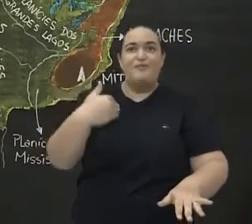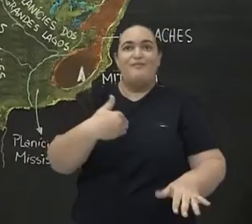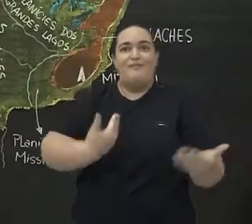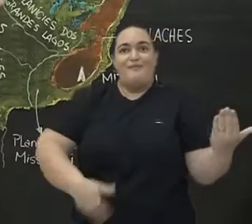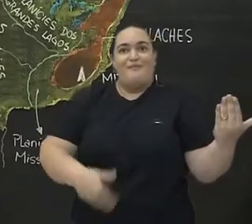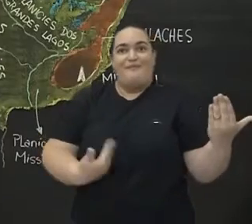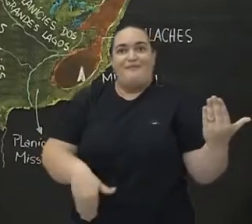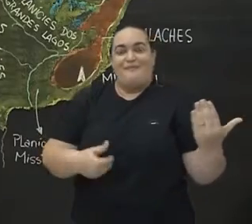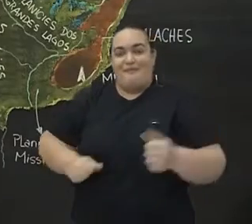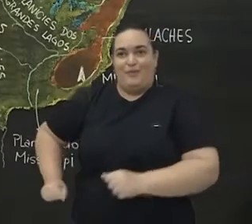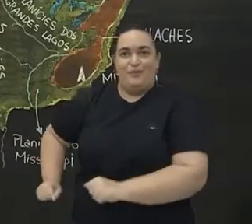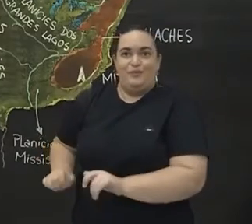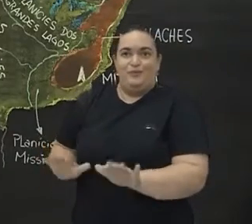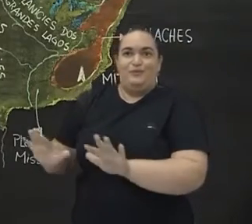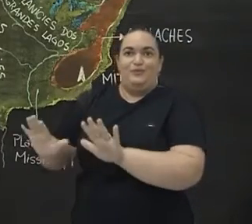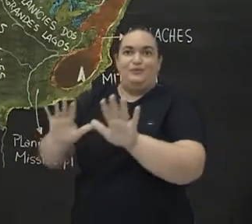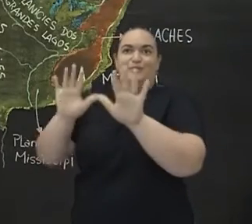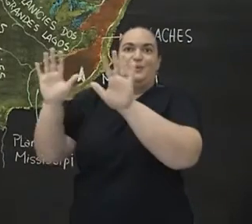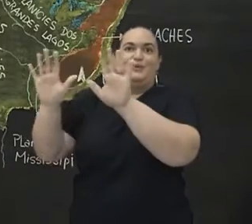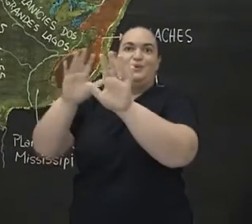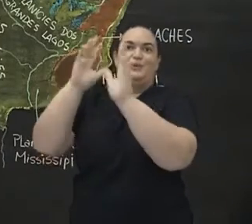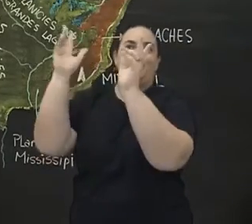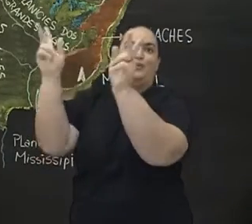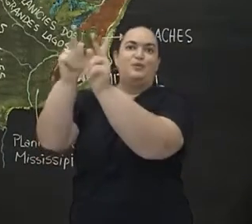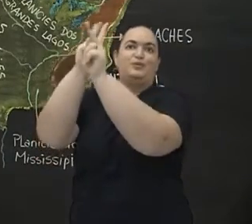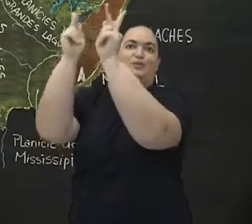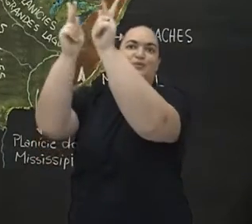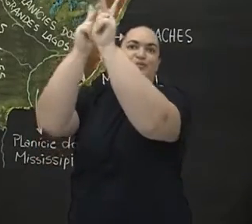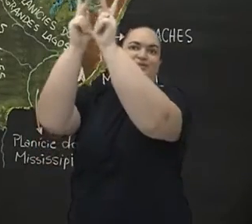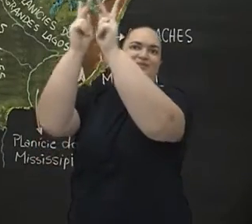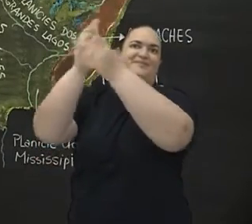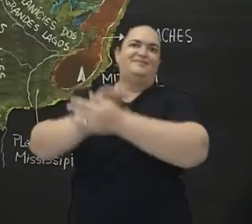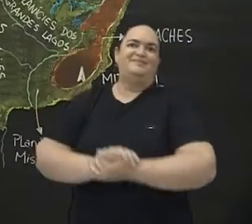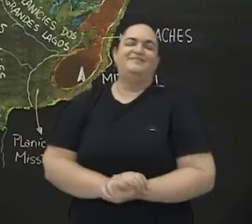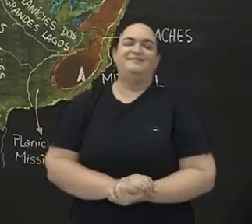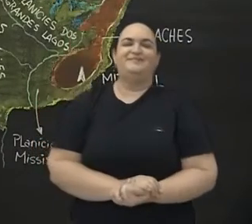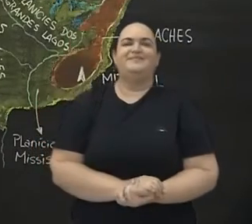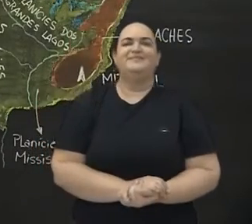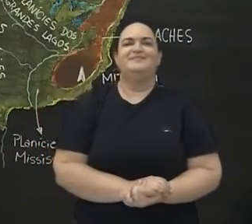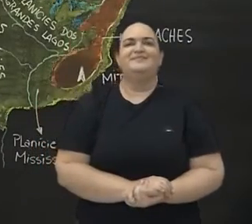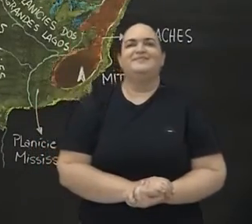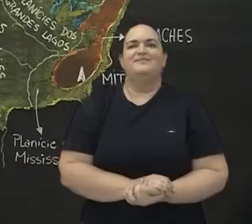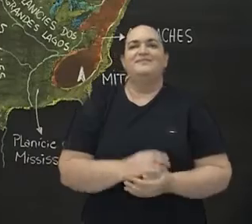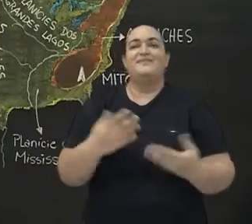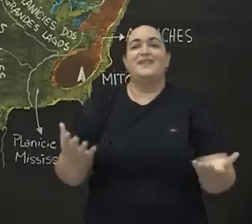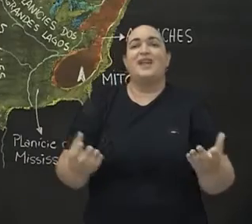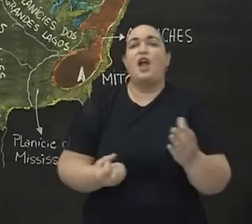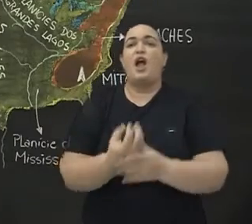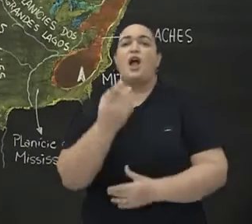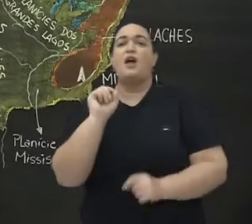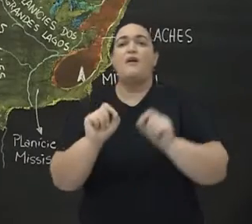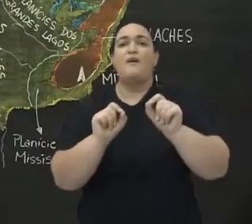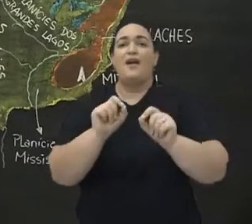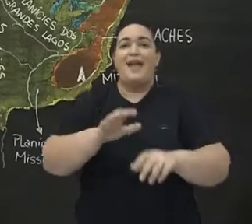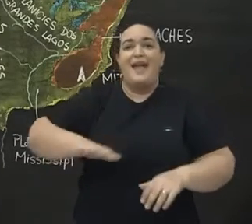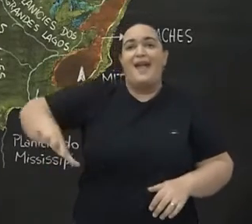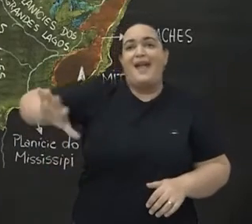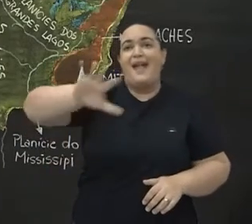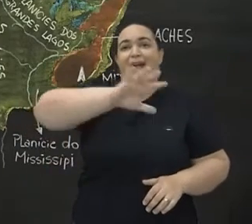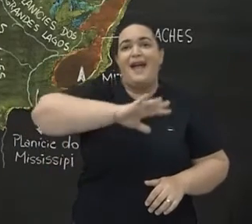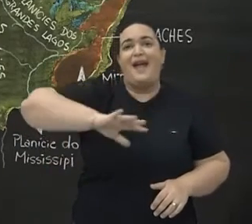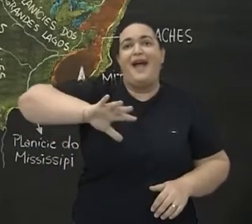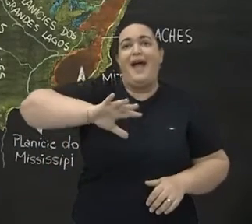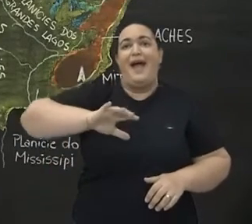do Pacífico, as massas que vêm do Atlântico, acabam não atuando devido ao processo do relevo. E isso acaba formando áreas de